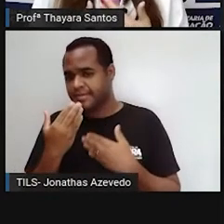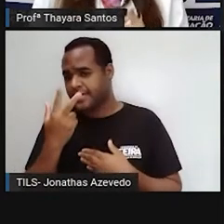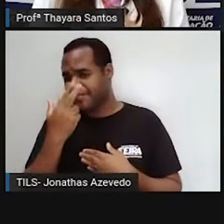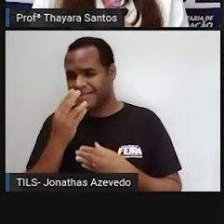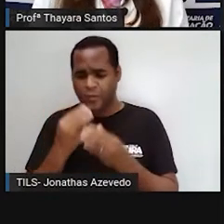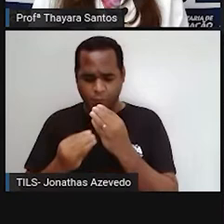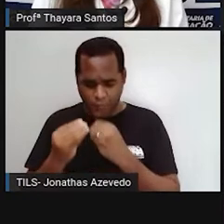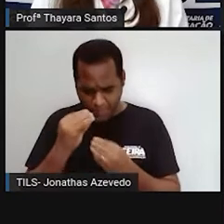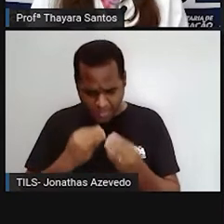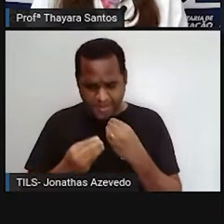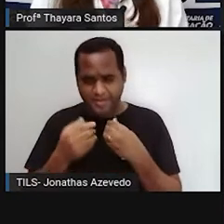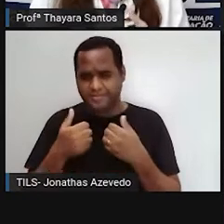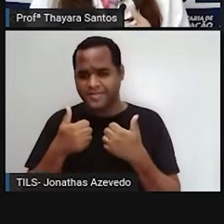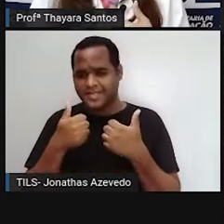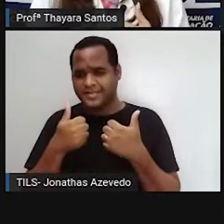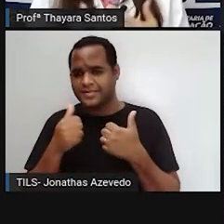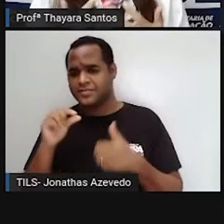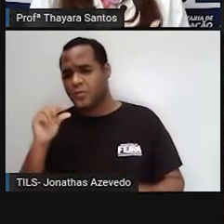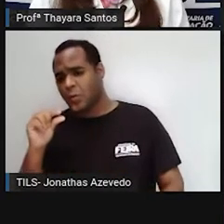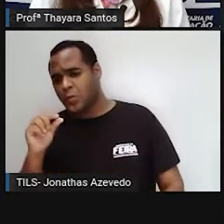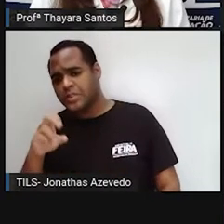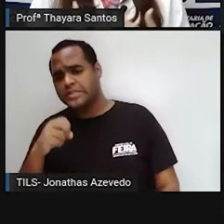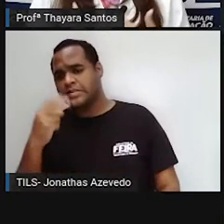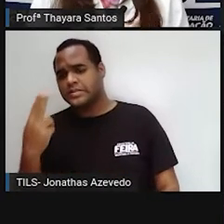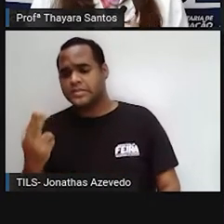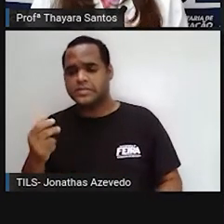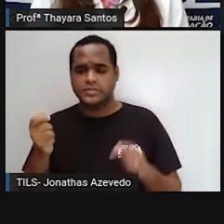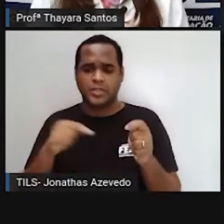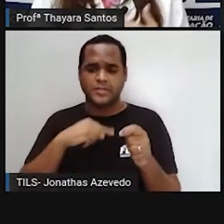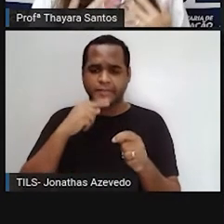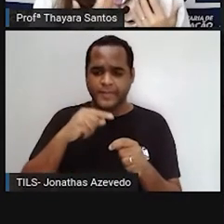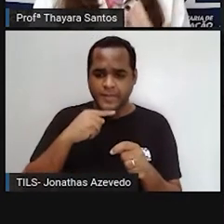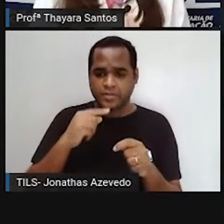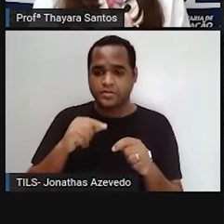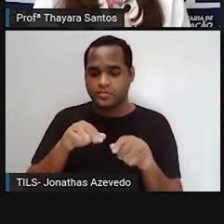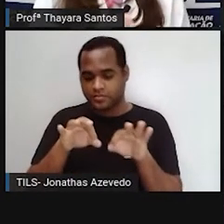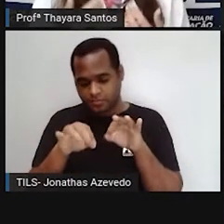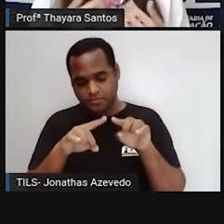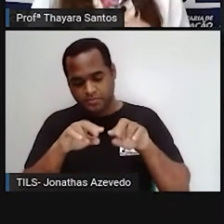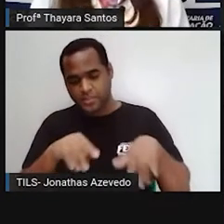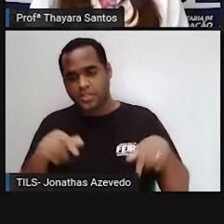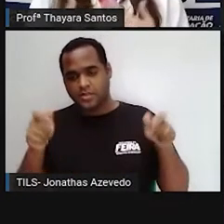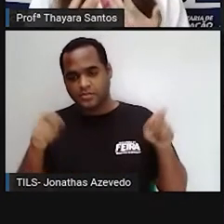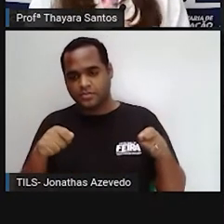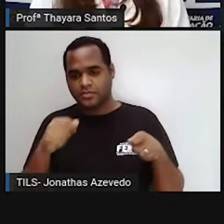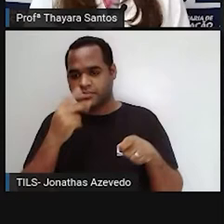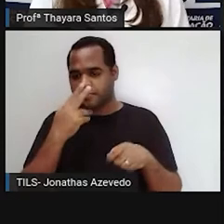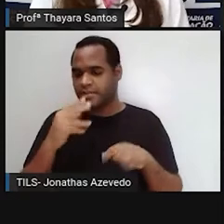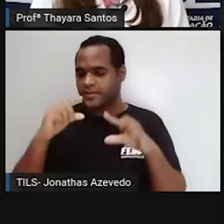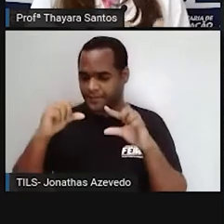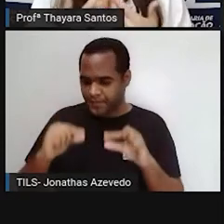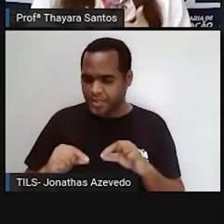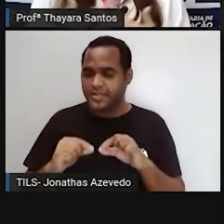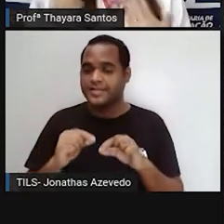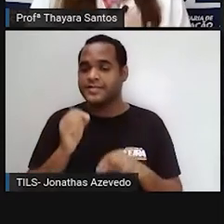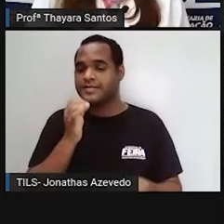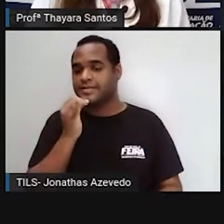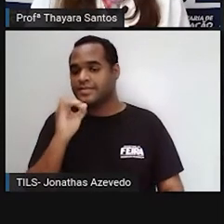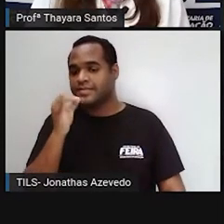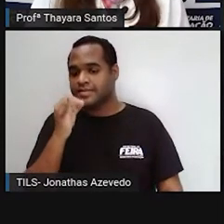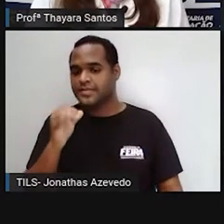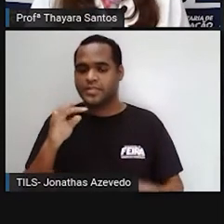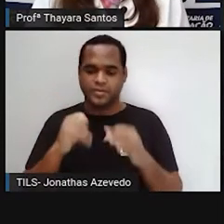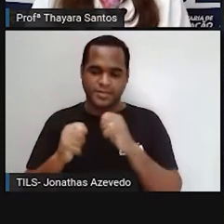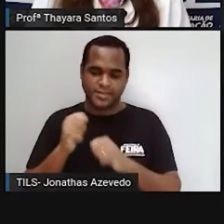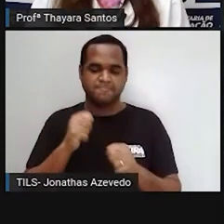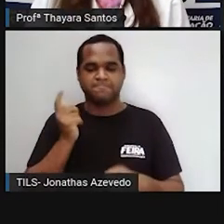pouco alimento, por exemplo. Então, eles optam por se reproduzir assexuadamente, porque aí eles gastam menos energia, economizam essa